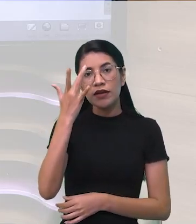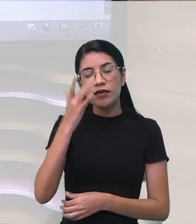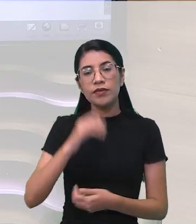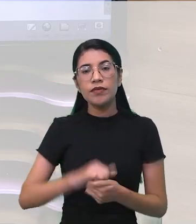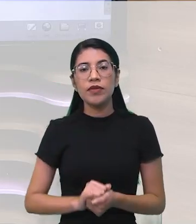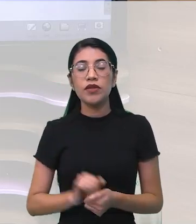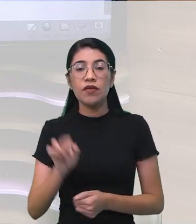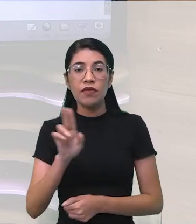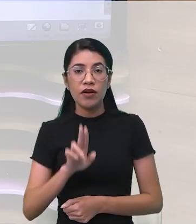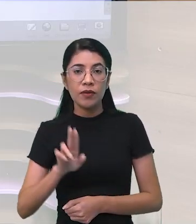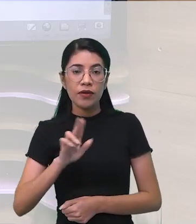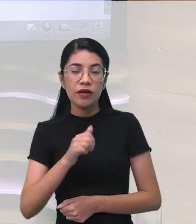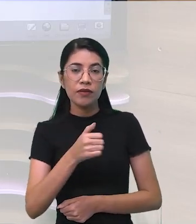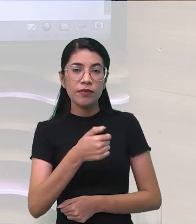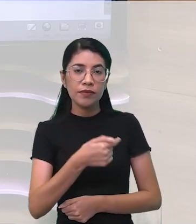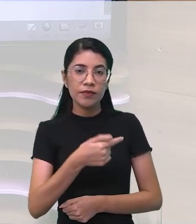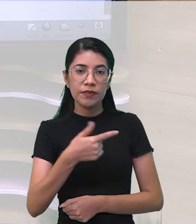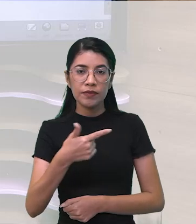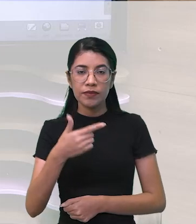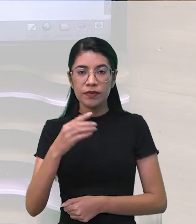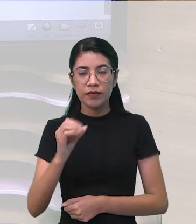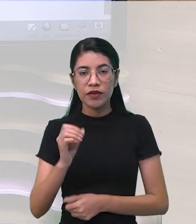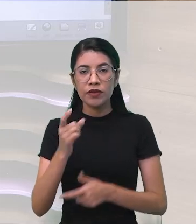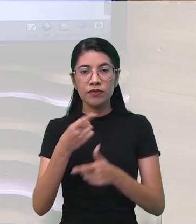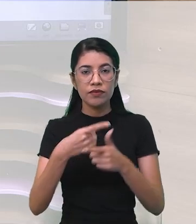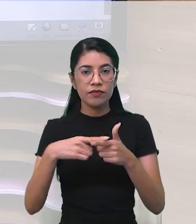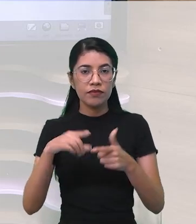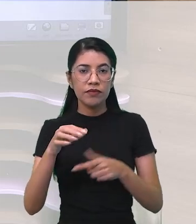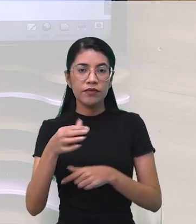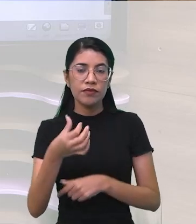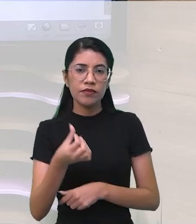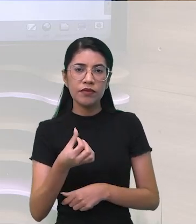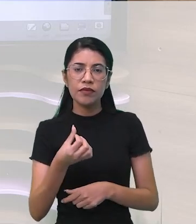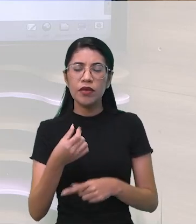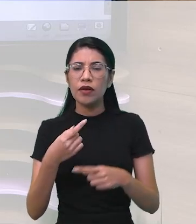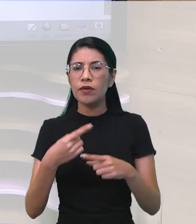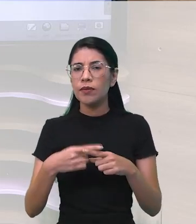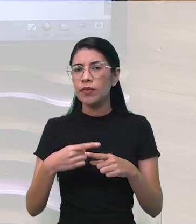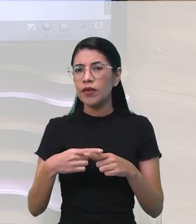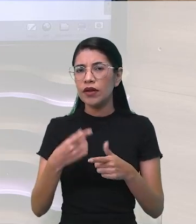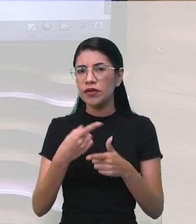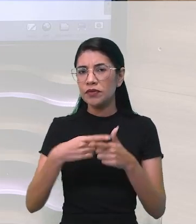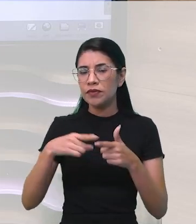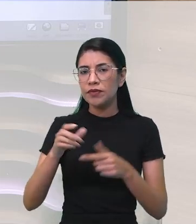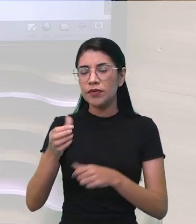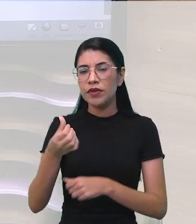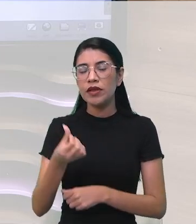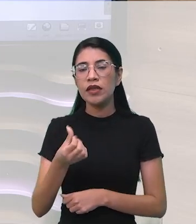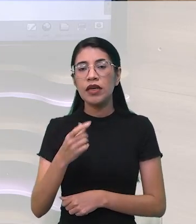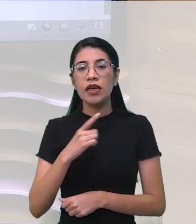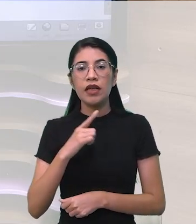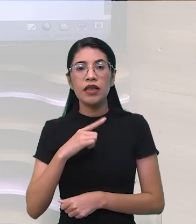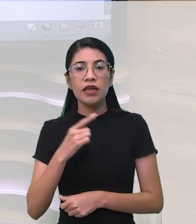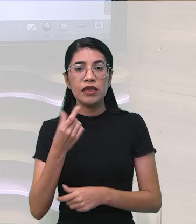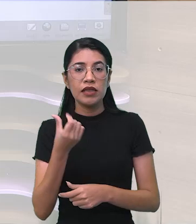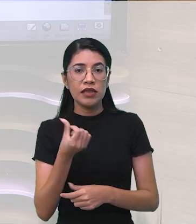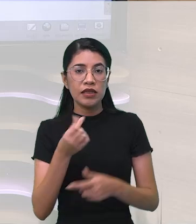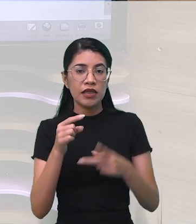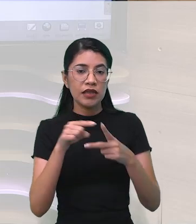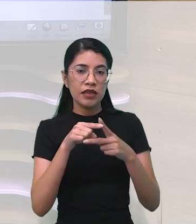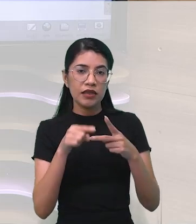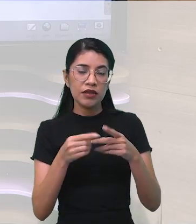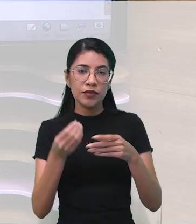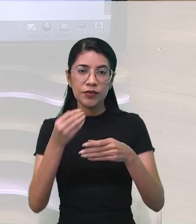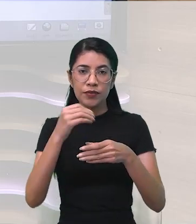esses 720 aqui, ó, e vamos dividir por 6. Por que 6? Porque eu tenho 6 ângulos internos.